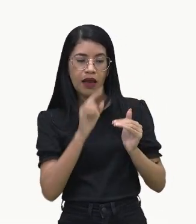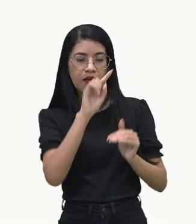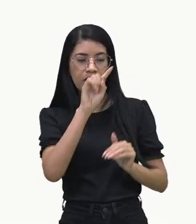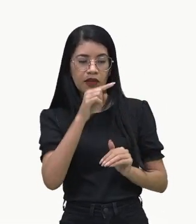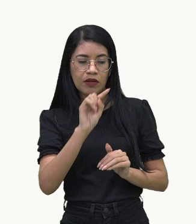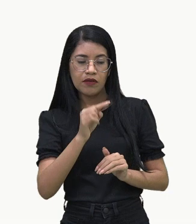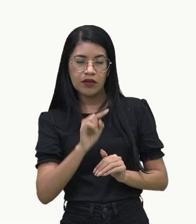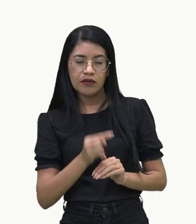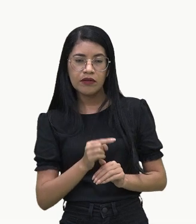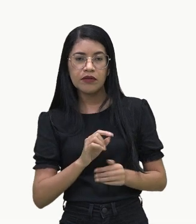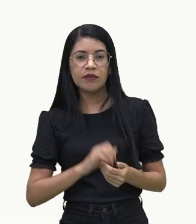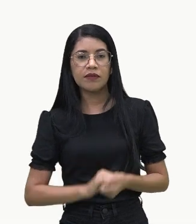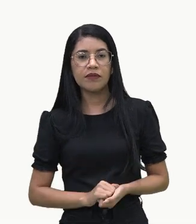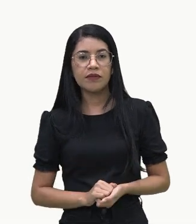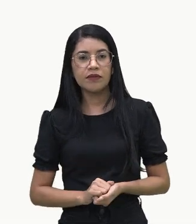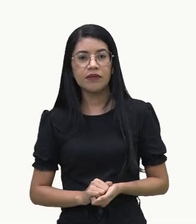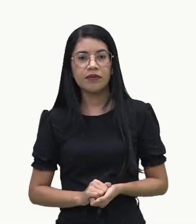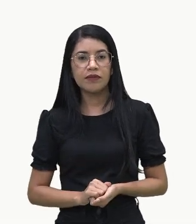vamos colocar,